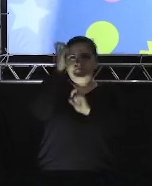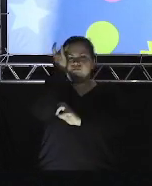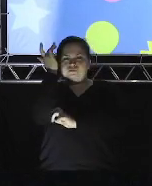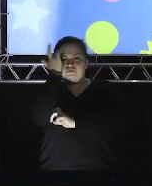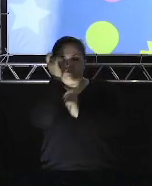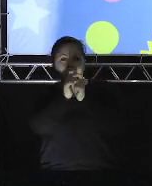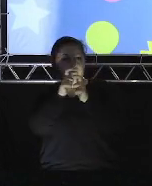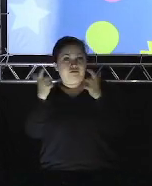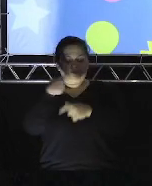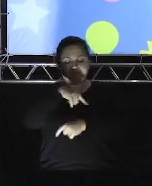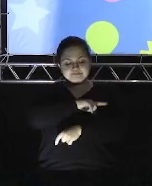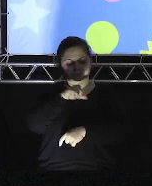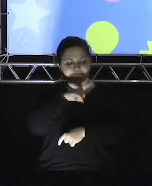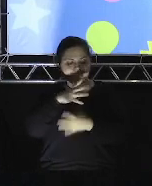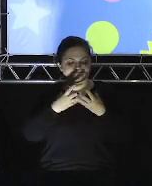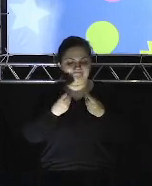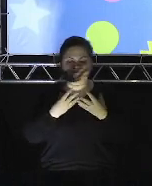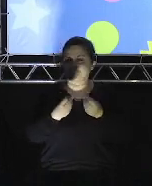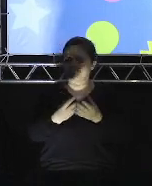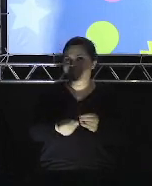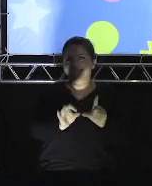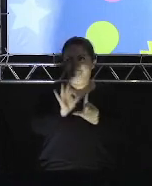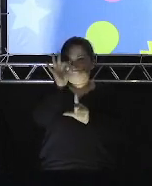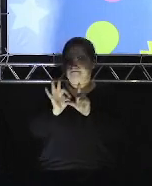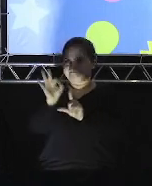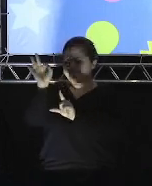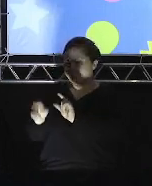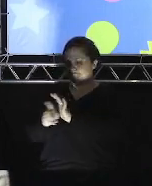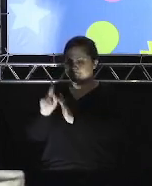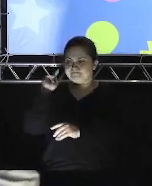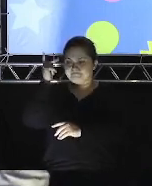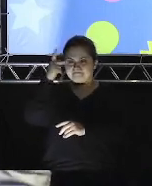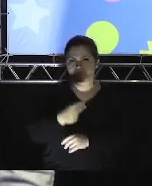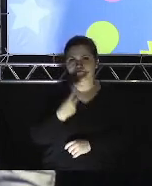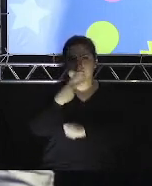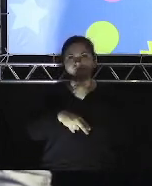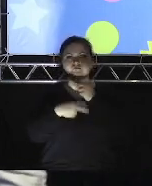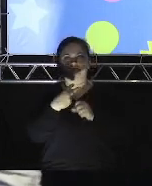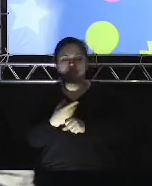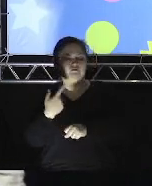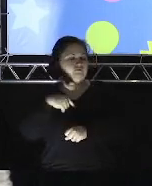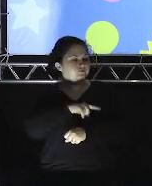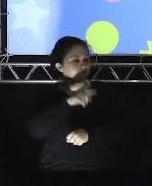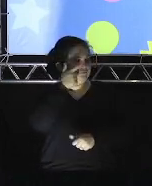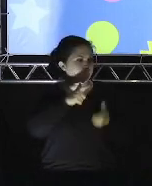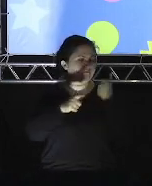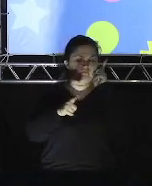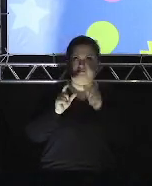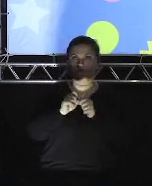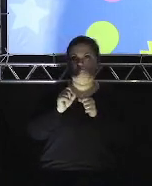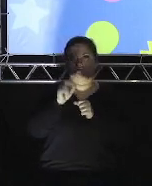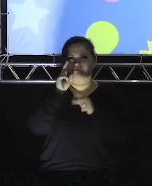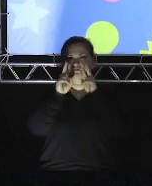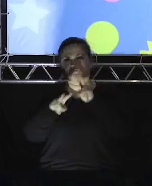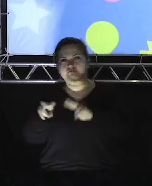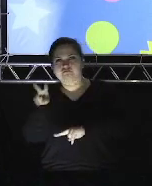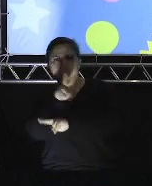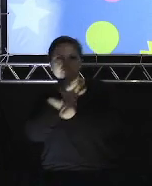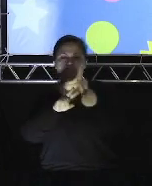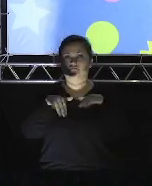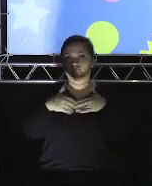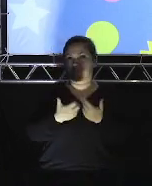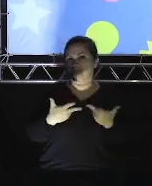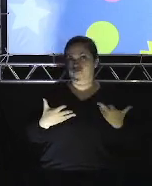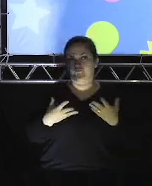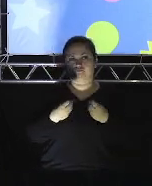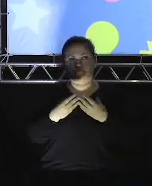maturidade. A gente tem muitas métricas, um histórico de 2 anos. A gente consegue fazer muita previsibilidade, então é algo